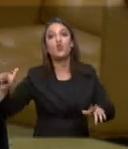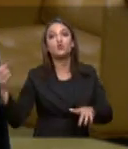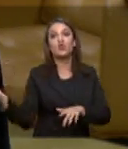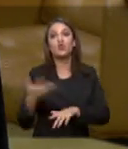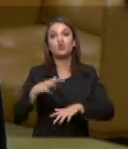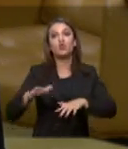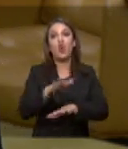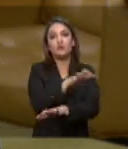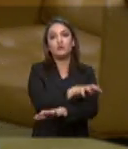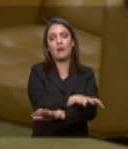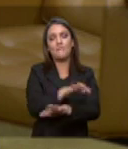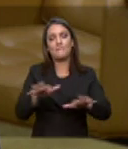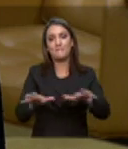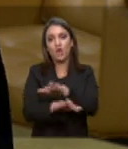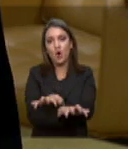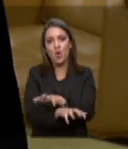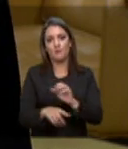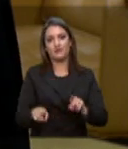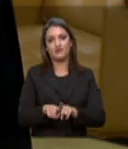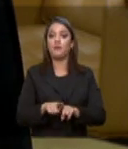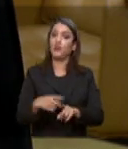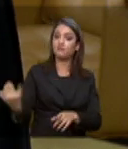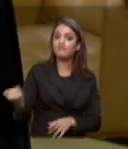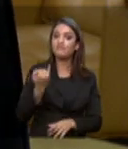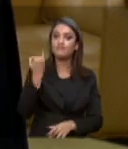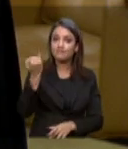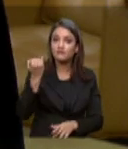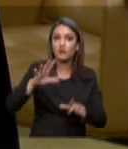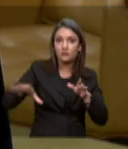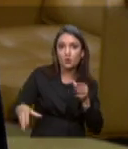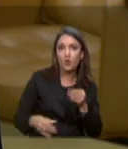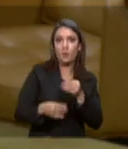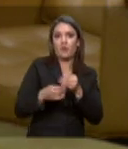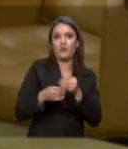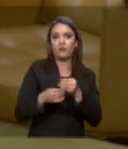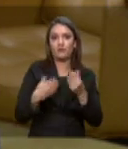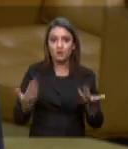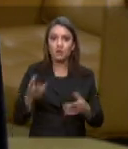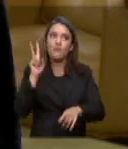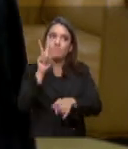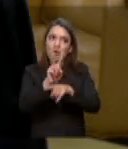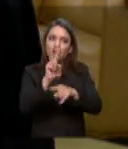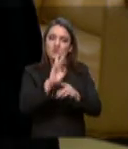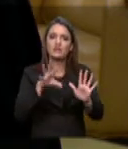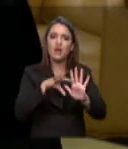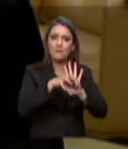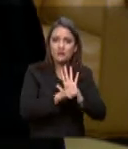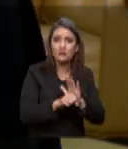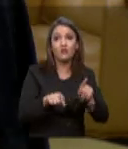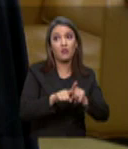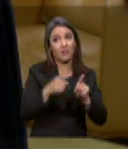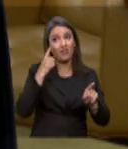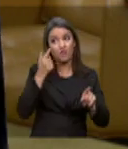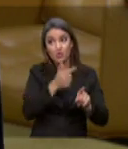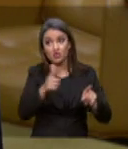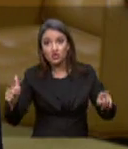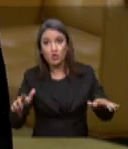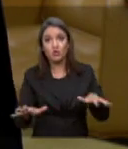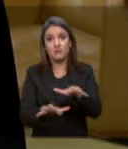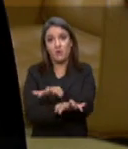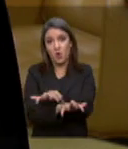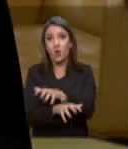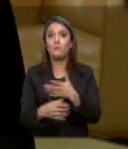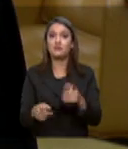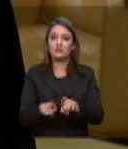fundamental, em que pese muito importante e relevantíssimo a proteção da Amazônia, também temos que olhar para os outros biomas. E assim foi